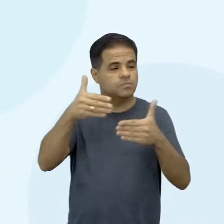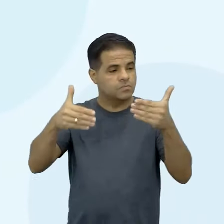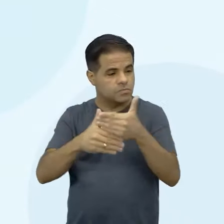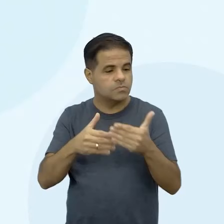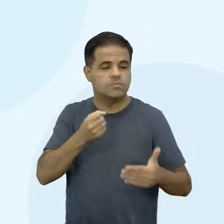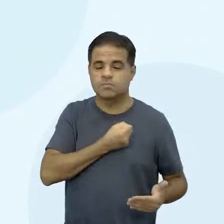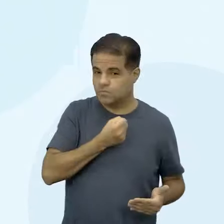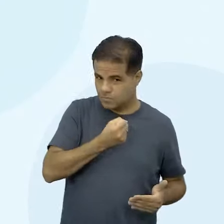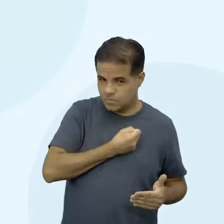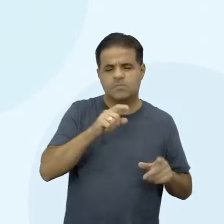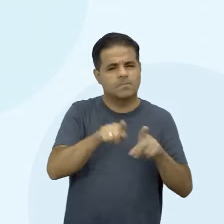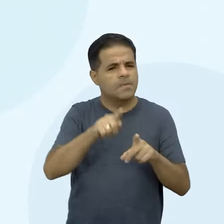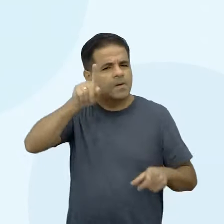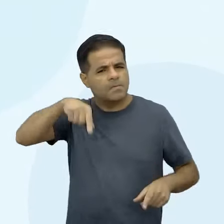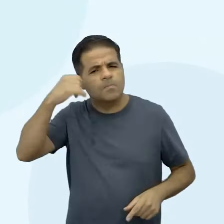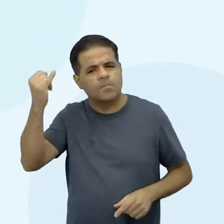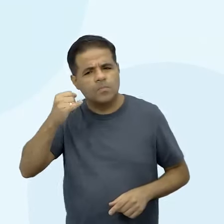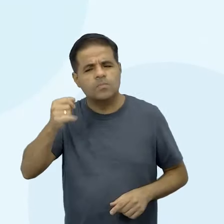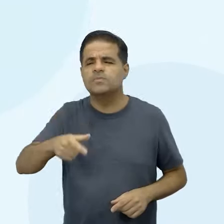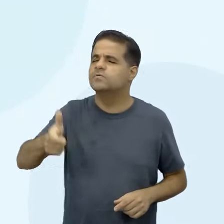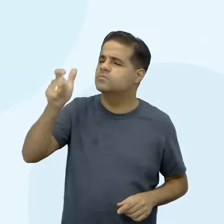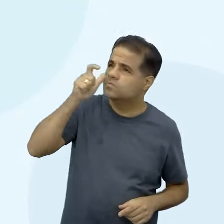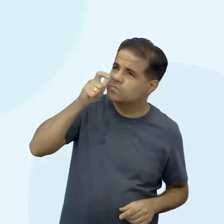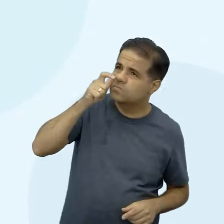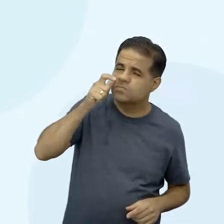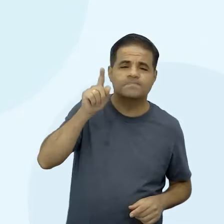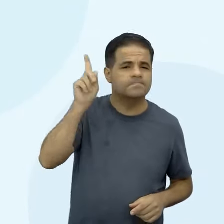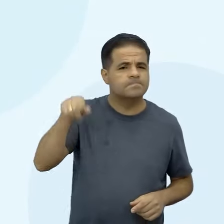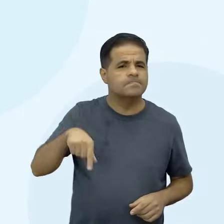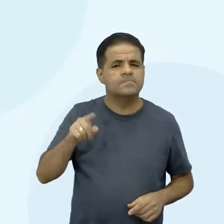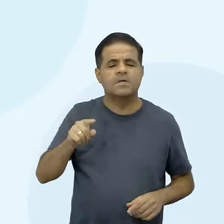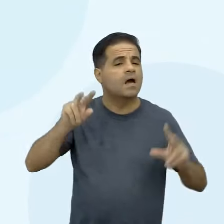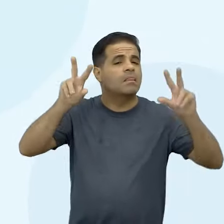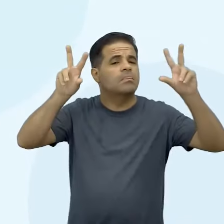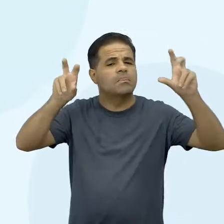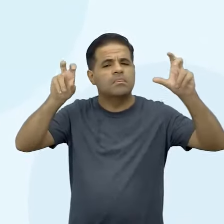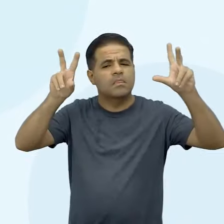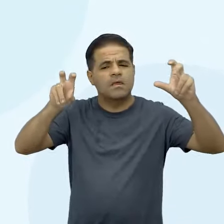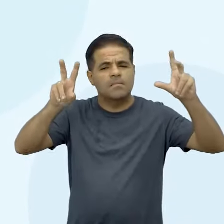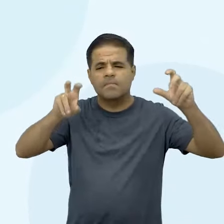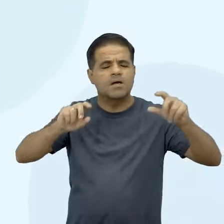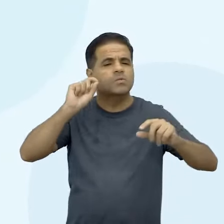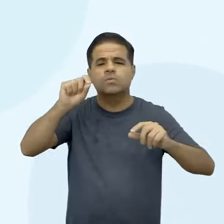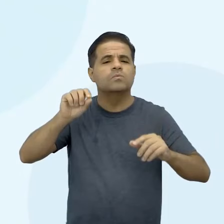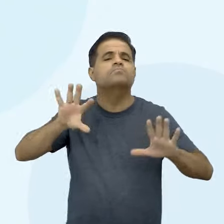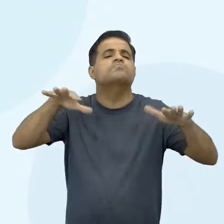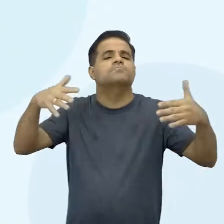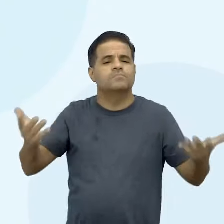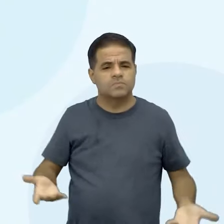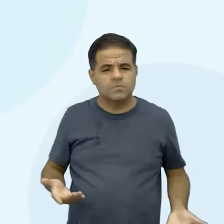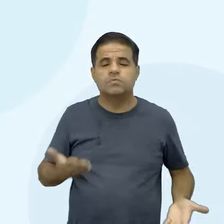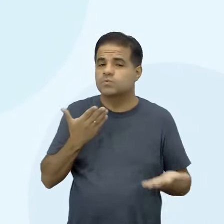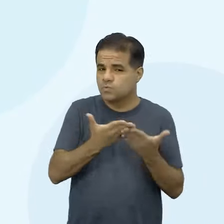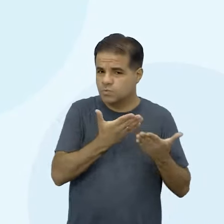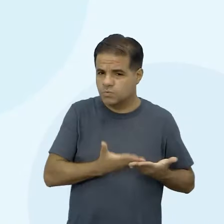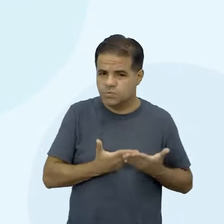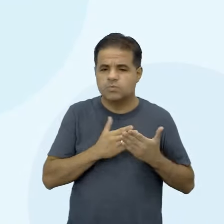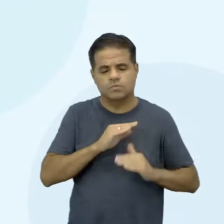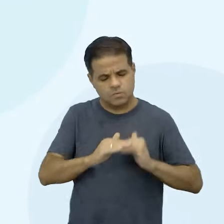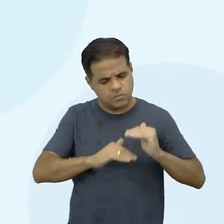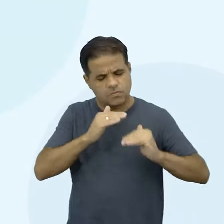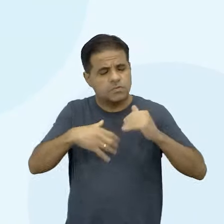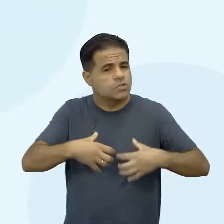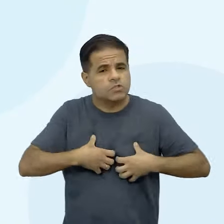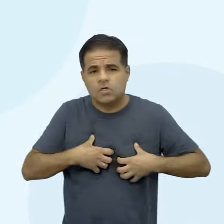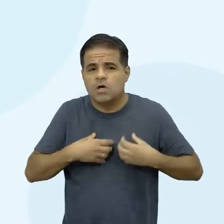números também importam. Então, observando a temática, o que vai ser? Os estudos eles vão ser desenvolvidos